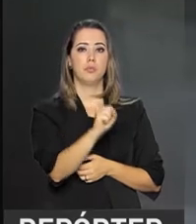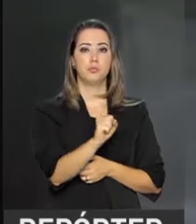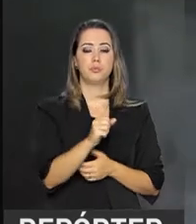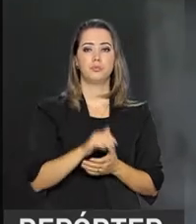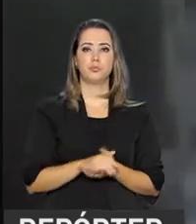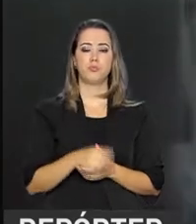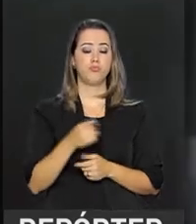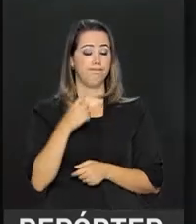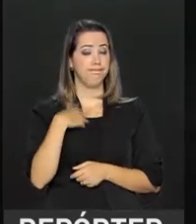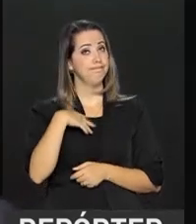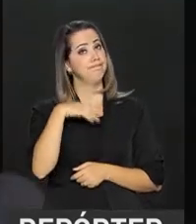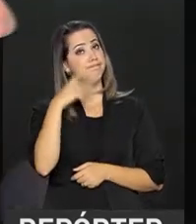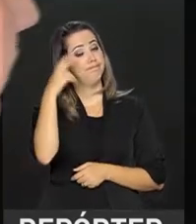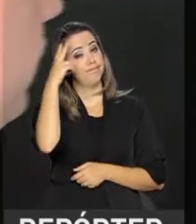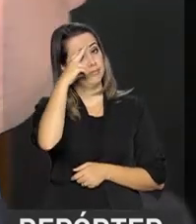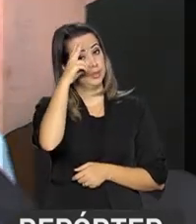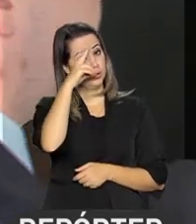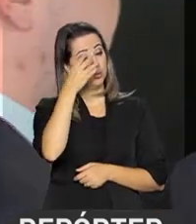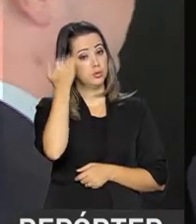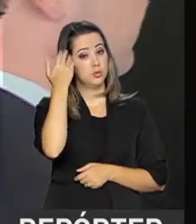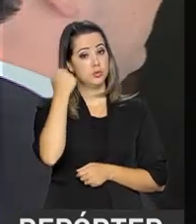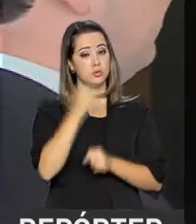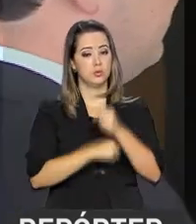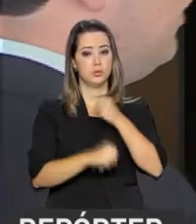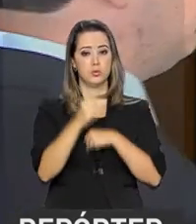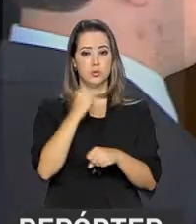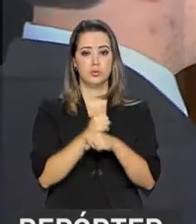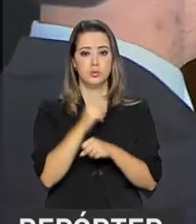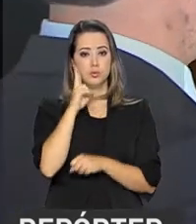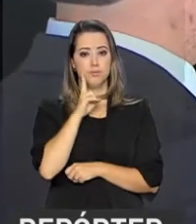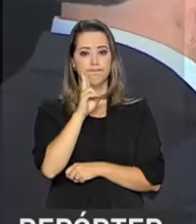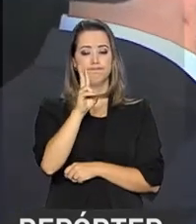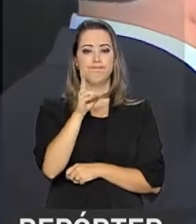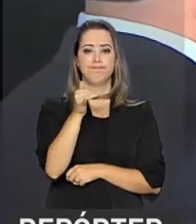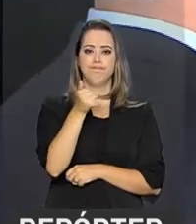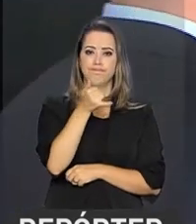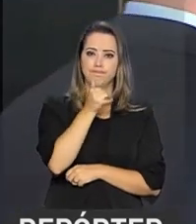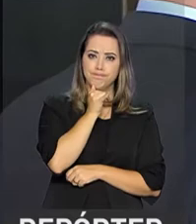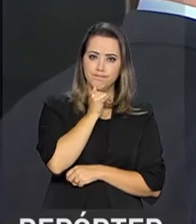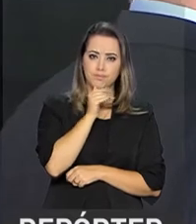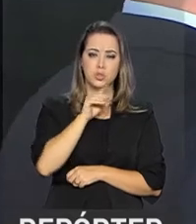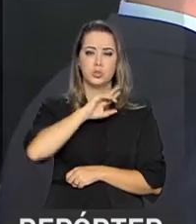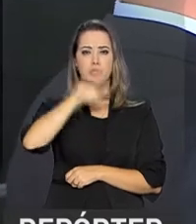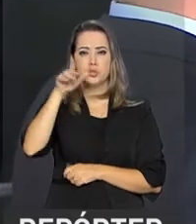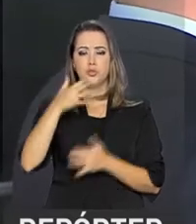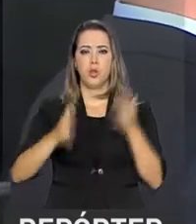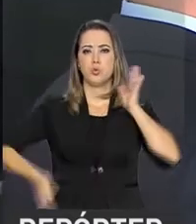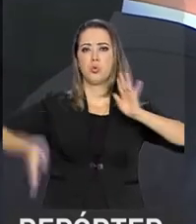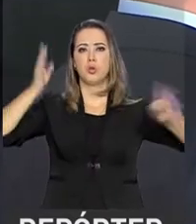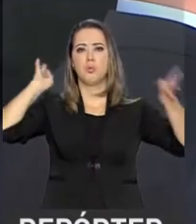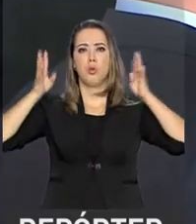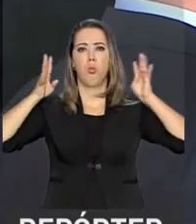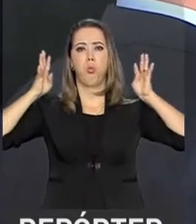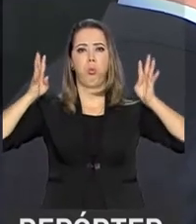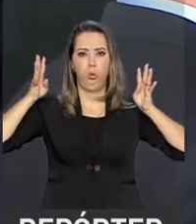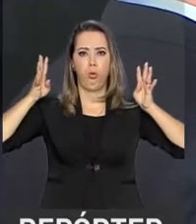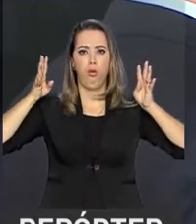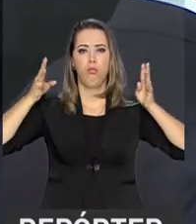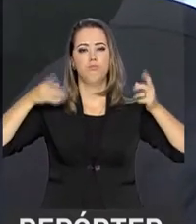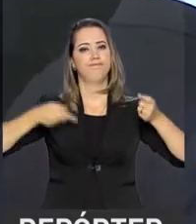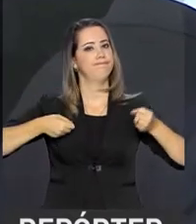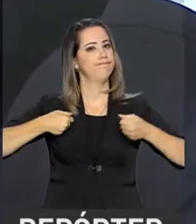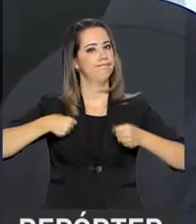passado a gente lembra foi a gente viu cenas aí tristes muitos atoleiros e a rodovia chegou a ficar interditada